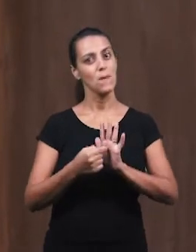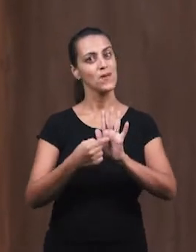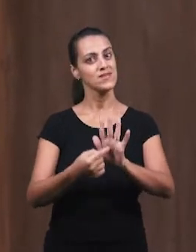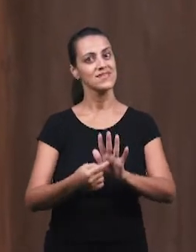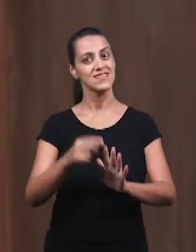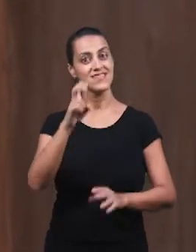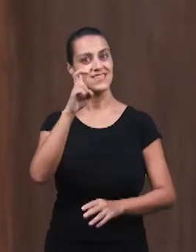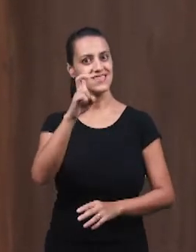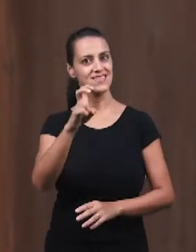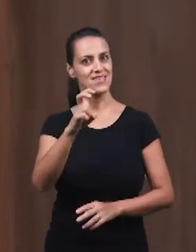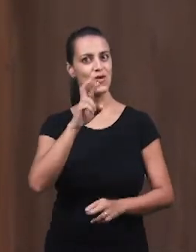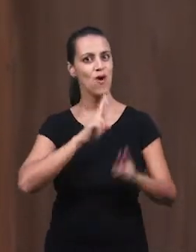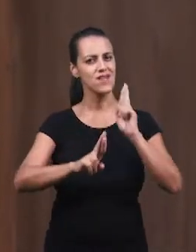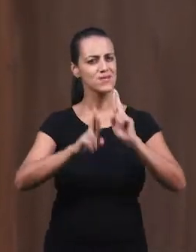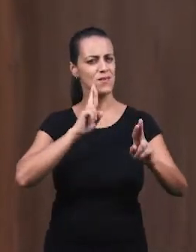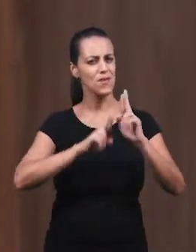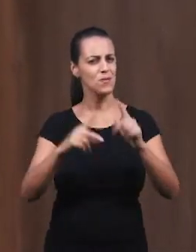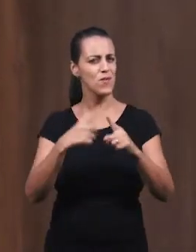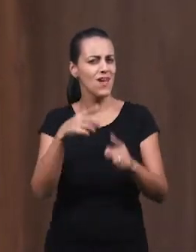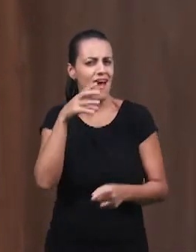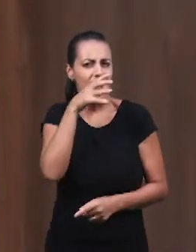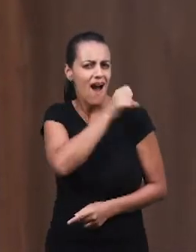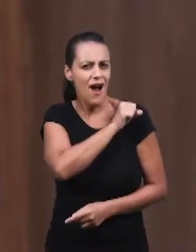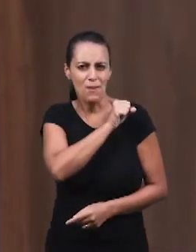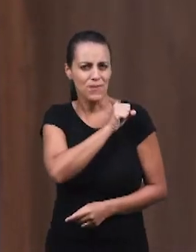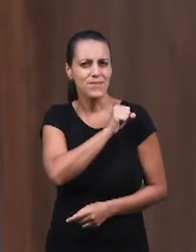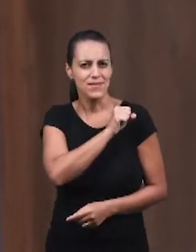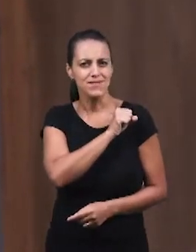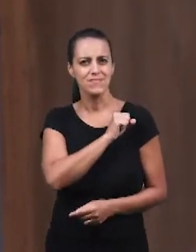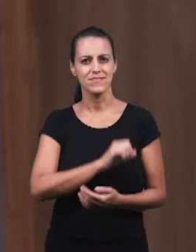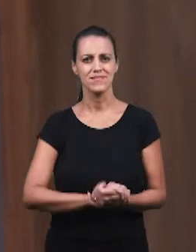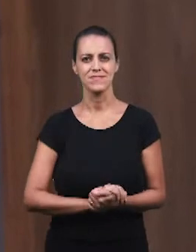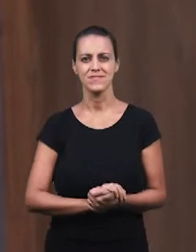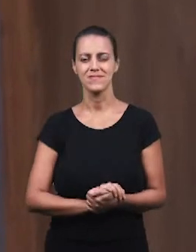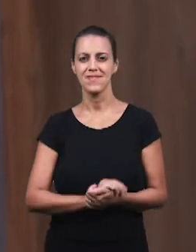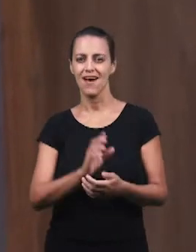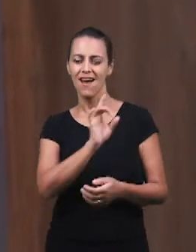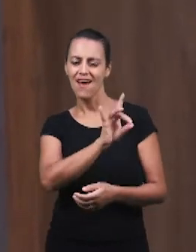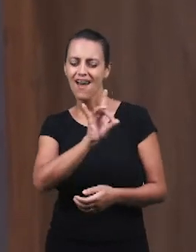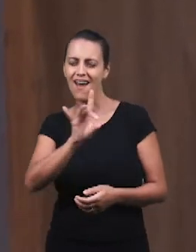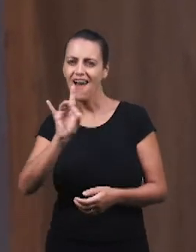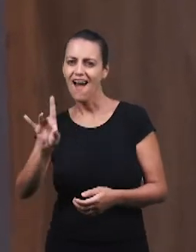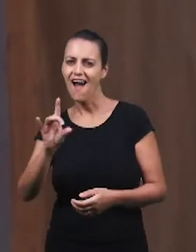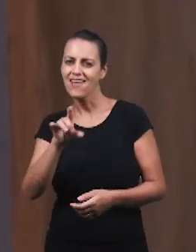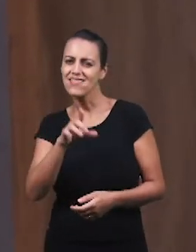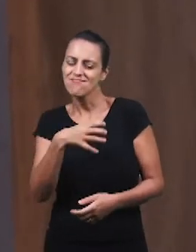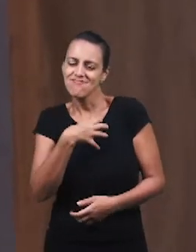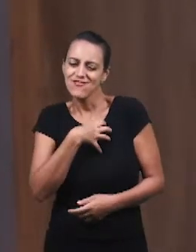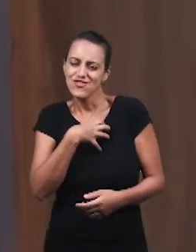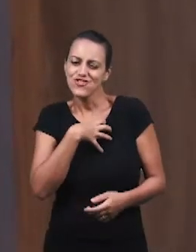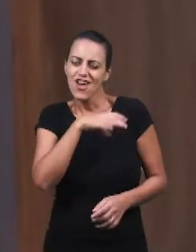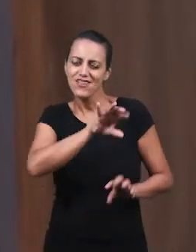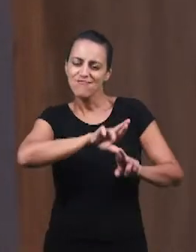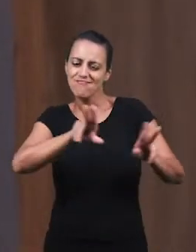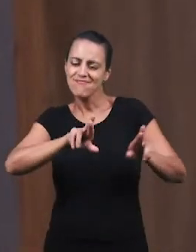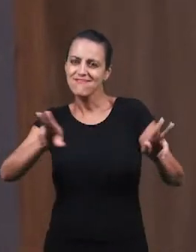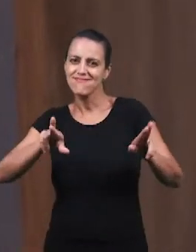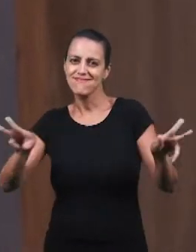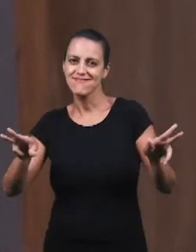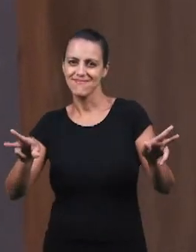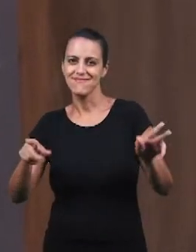vez 5 respostas, porque elas são rápidas, são curtinhas, e cada um deles escolheu uma forma de